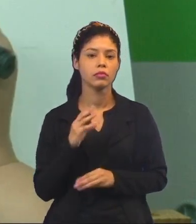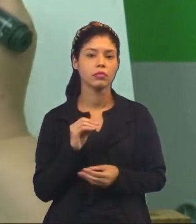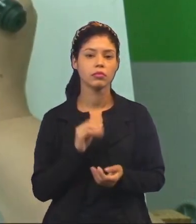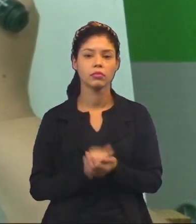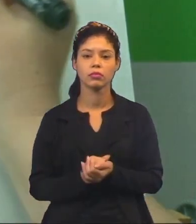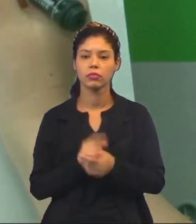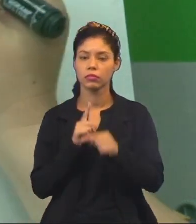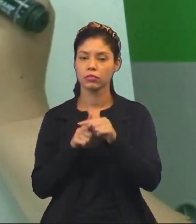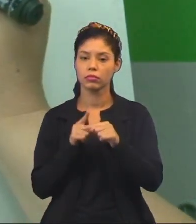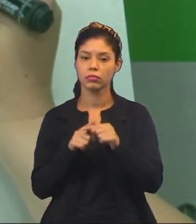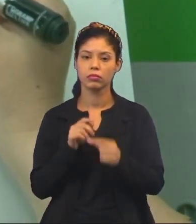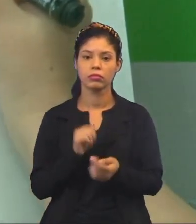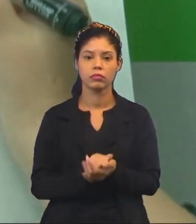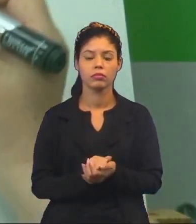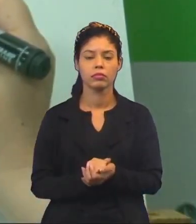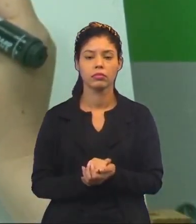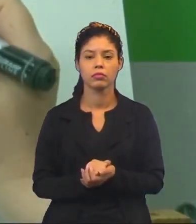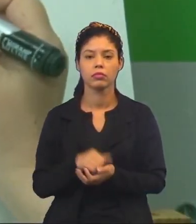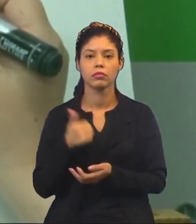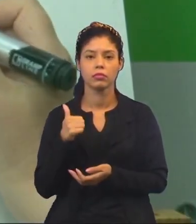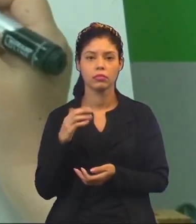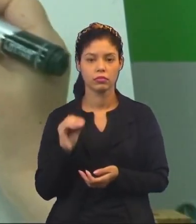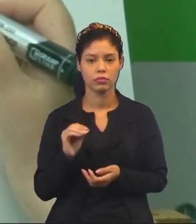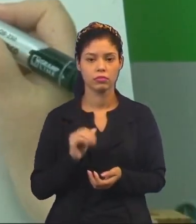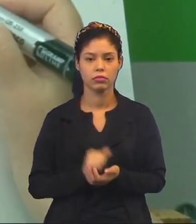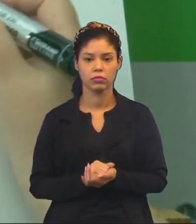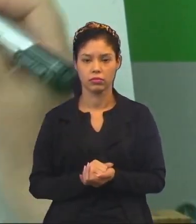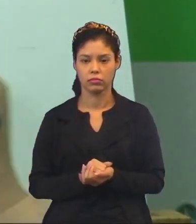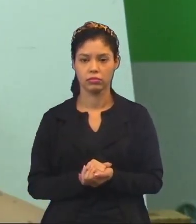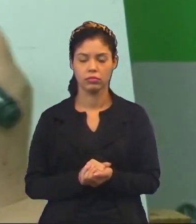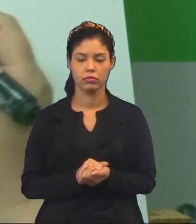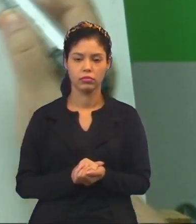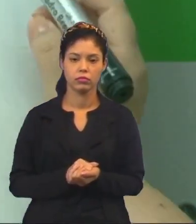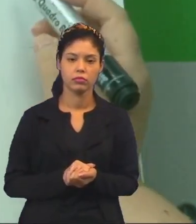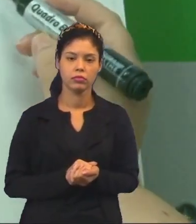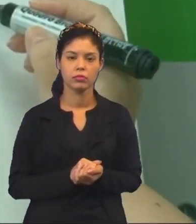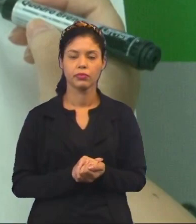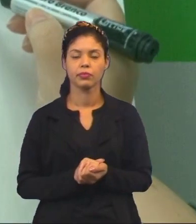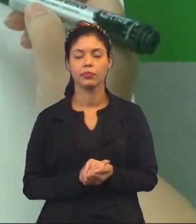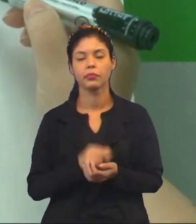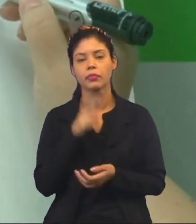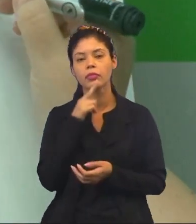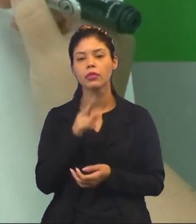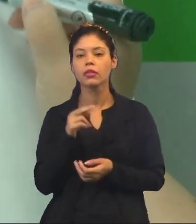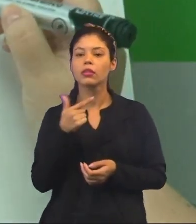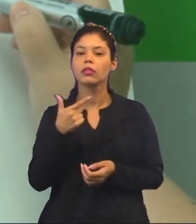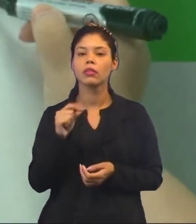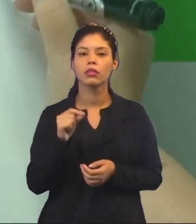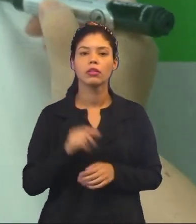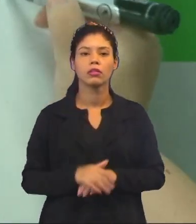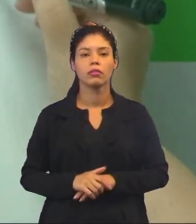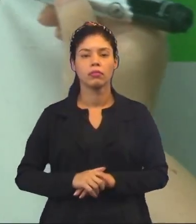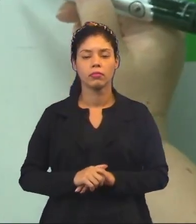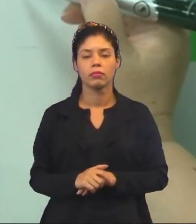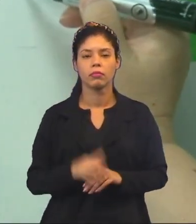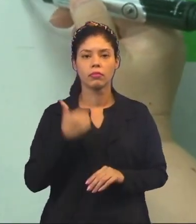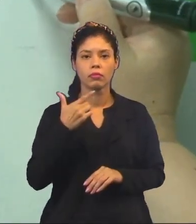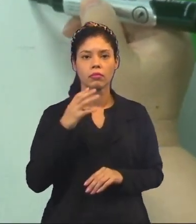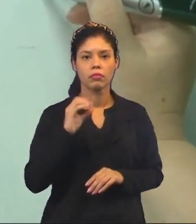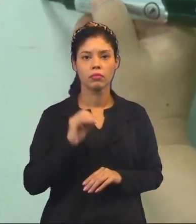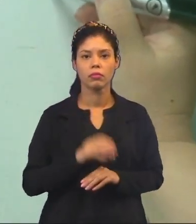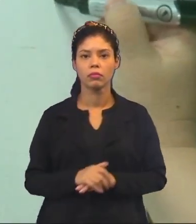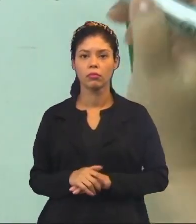10, mais 2 mais 8, vou ter mais 10. Então, qual seria o meu perímetro?